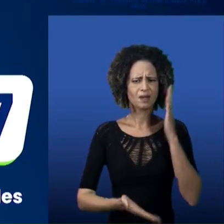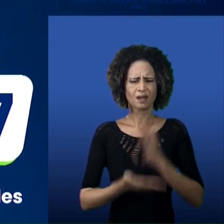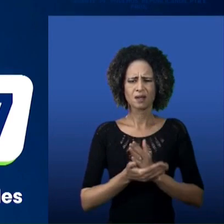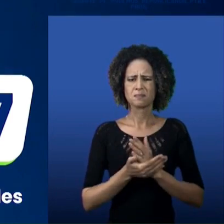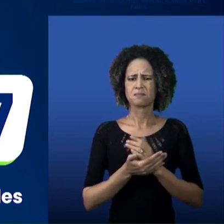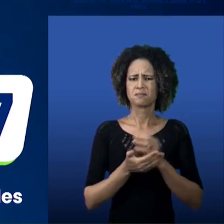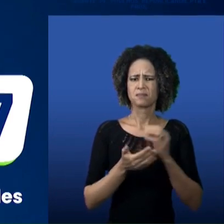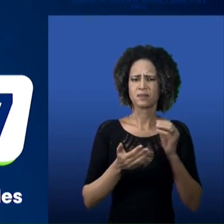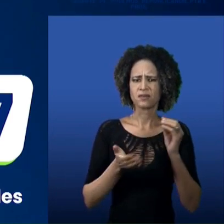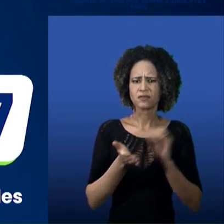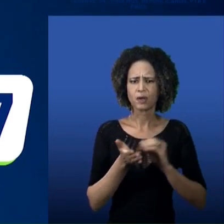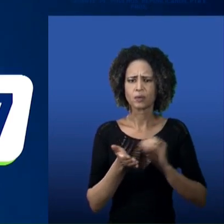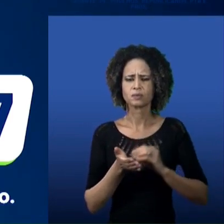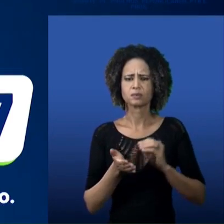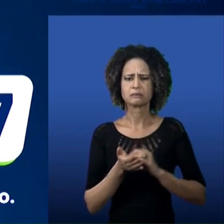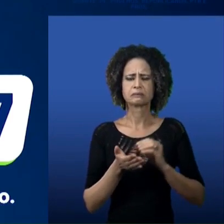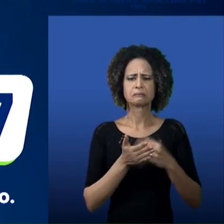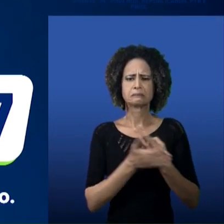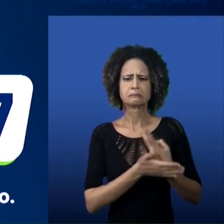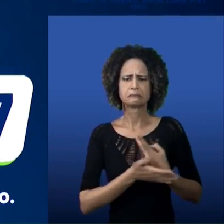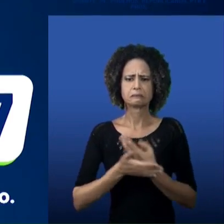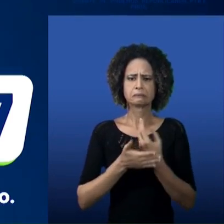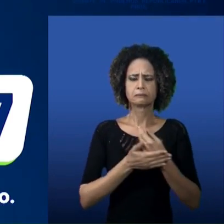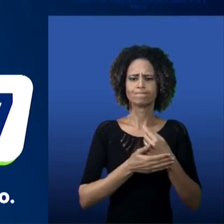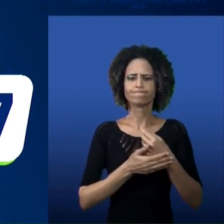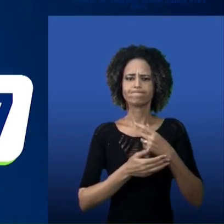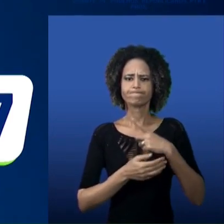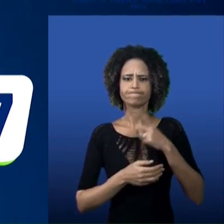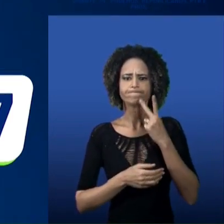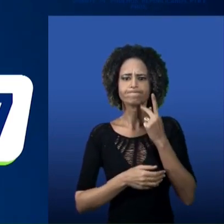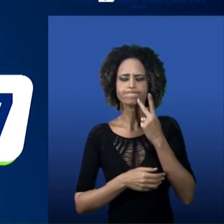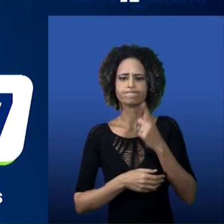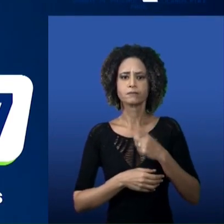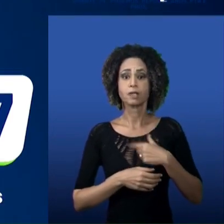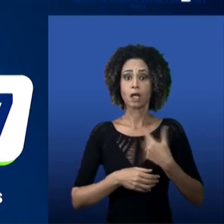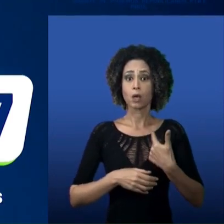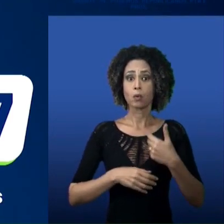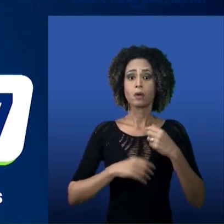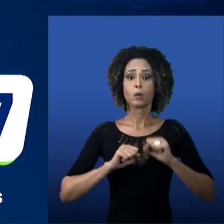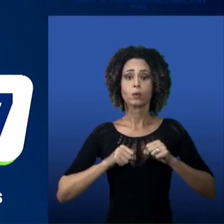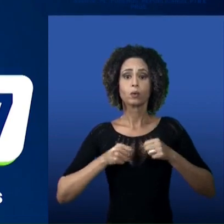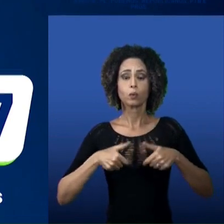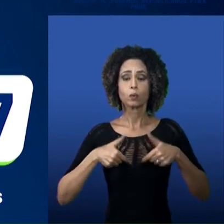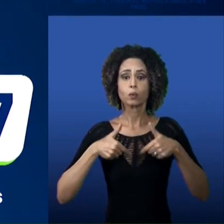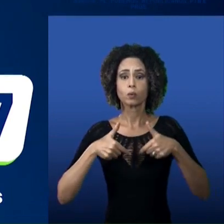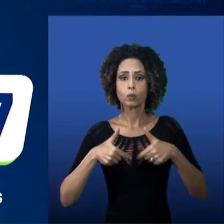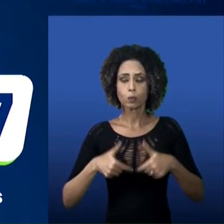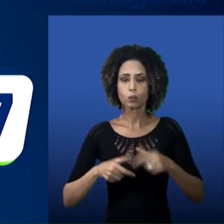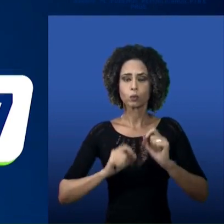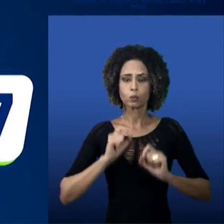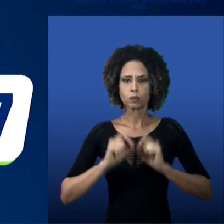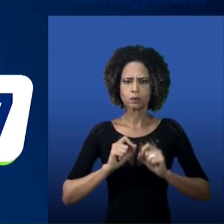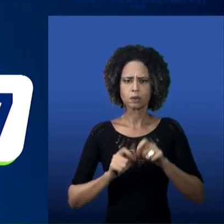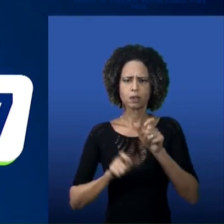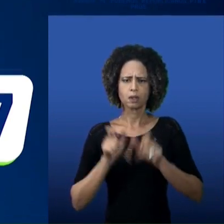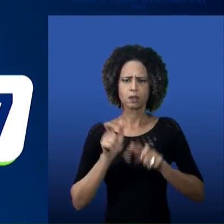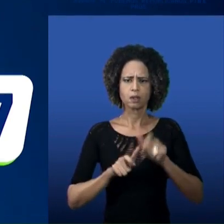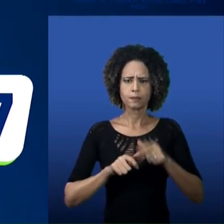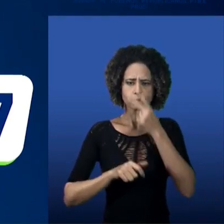com as injustiças e ilegalidades que existem em nosso estado. Minha maior bandeira é a defesa dos concurseiros